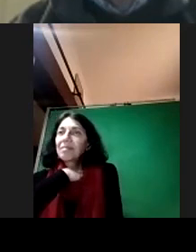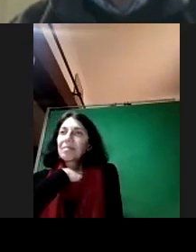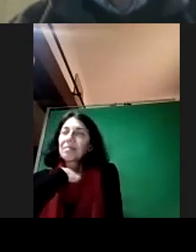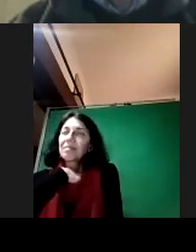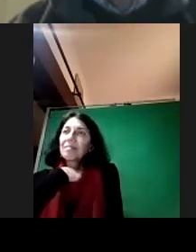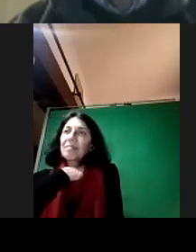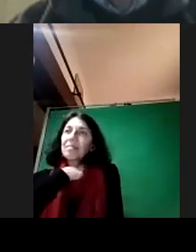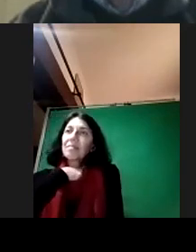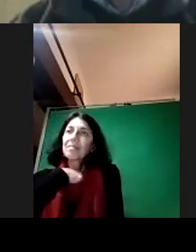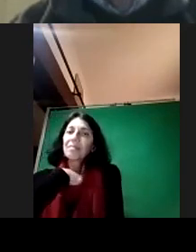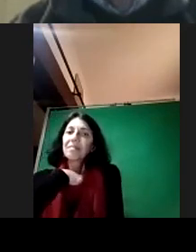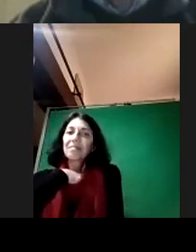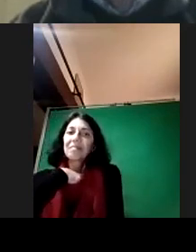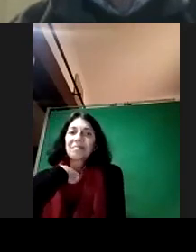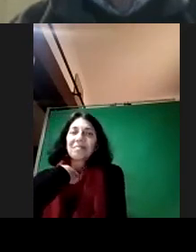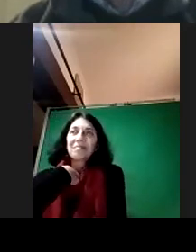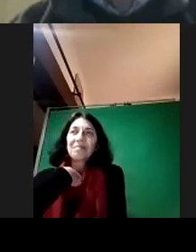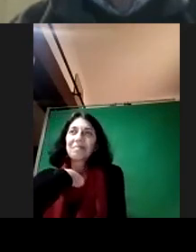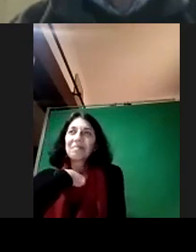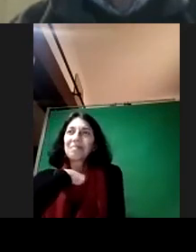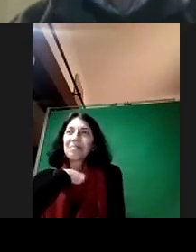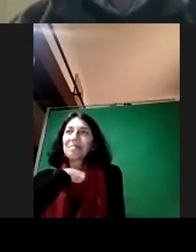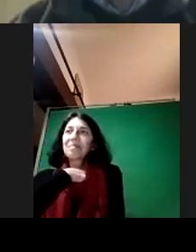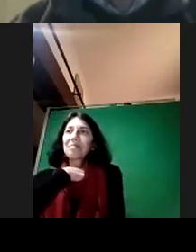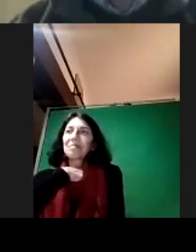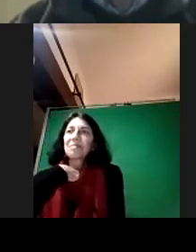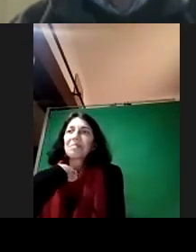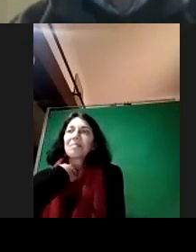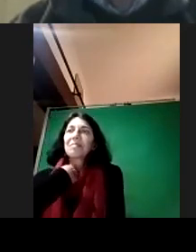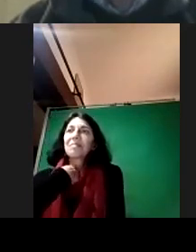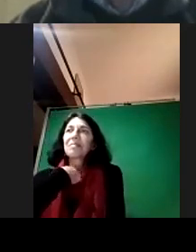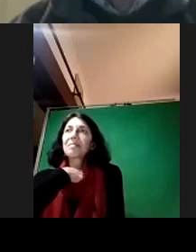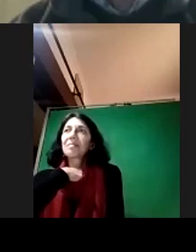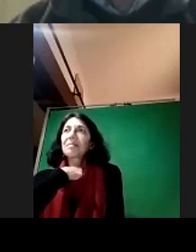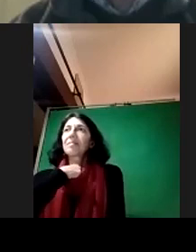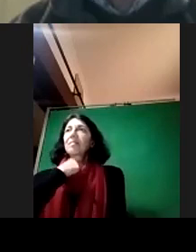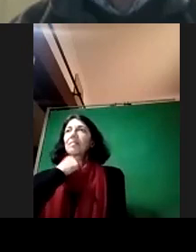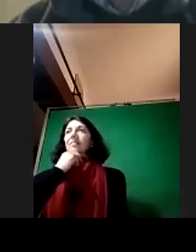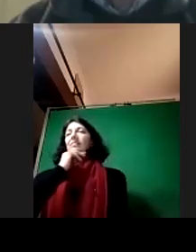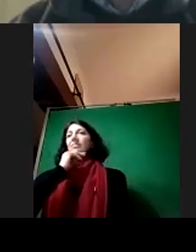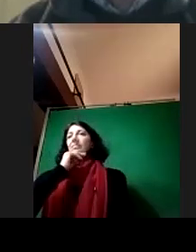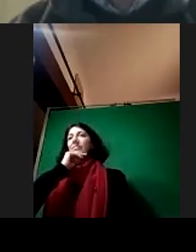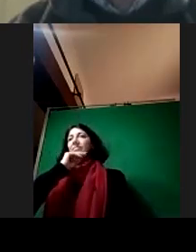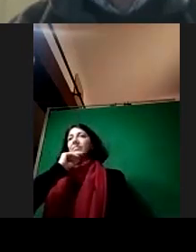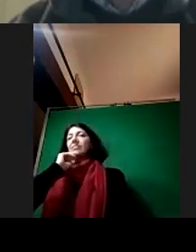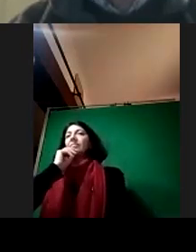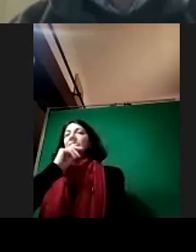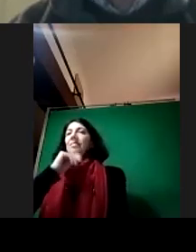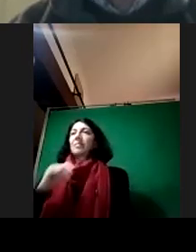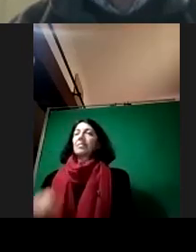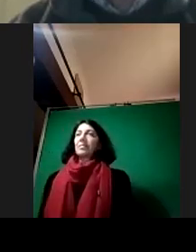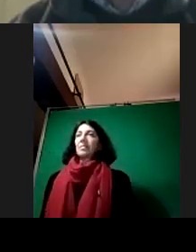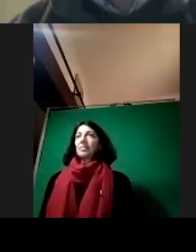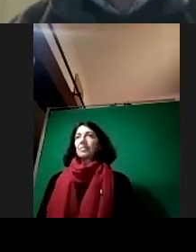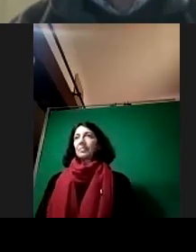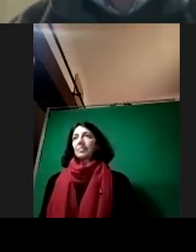nos perguntaram se nós podíamos enviar a apresentação, nós eventualmente vamos pôr numa plataforma que depois esteja acessível através de um link ou do nosso